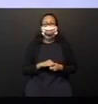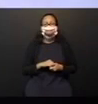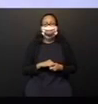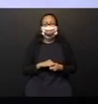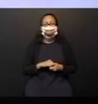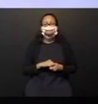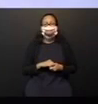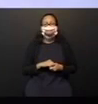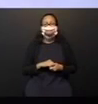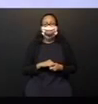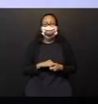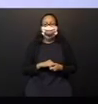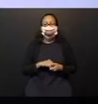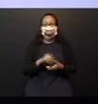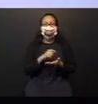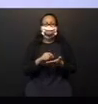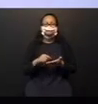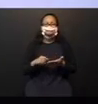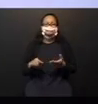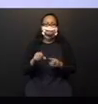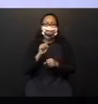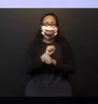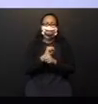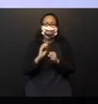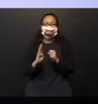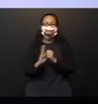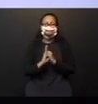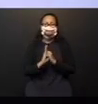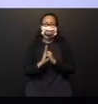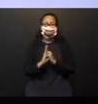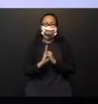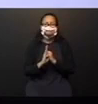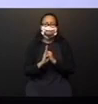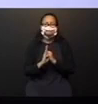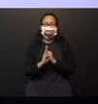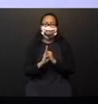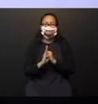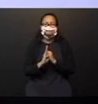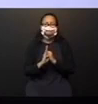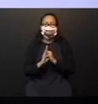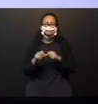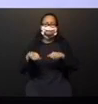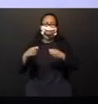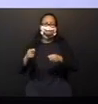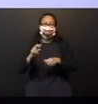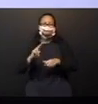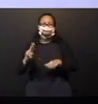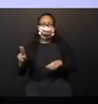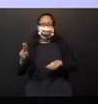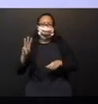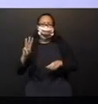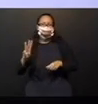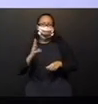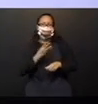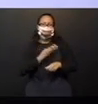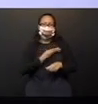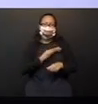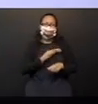Continuando. Escreva os substantivos que dão nome a 3 de seus colegas de